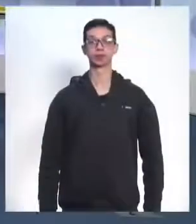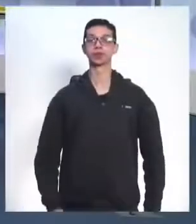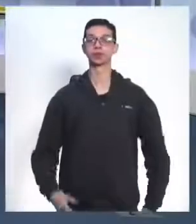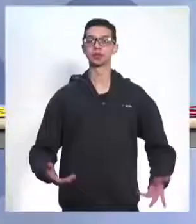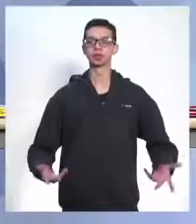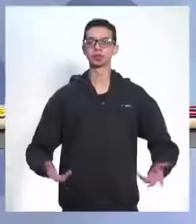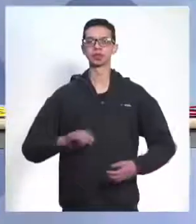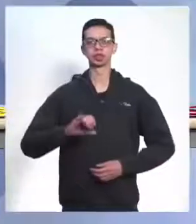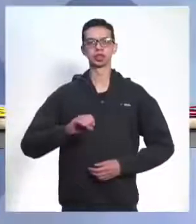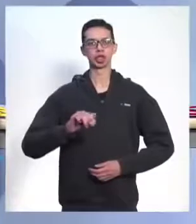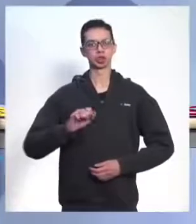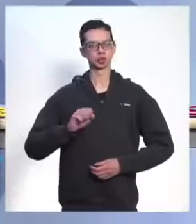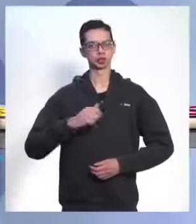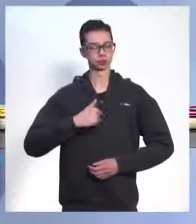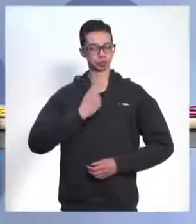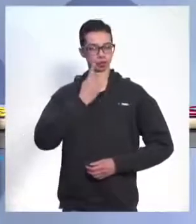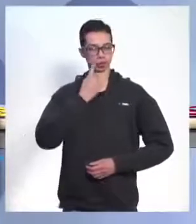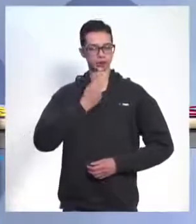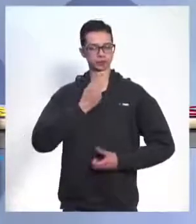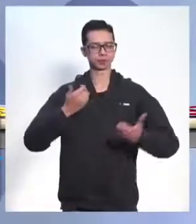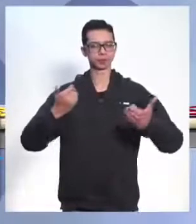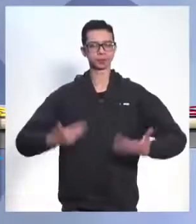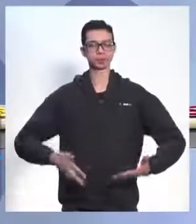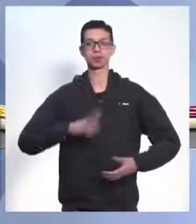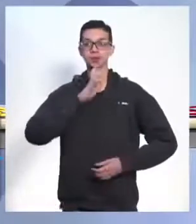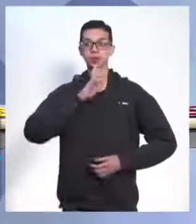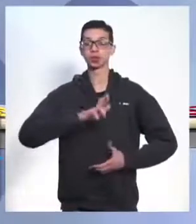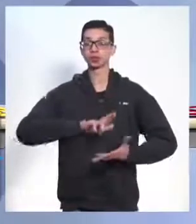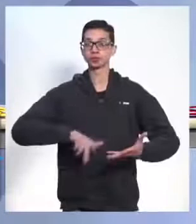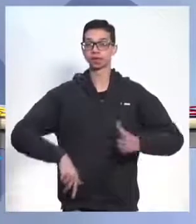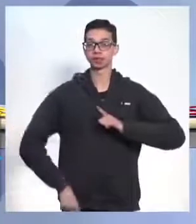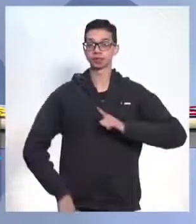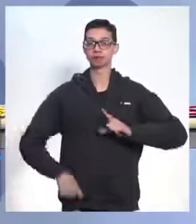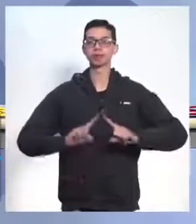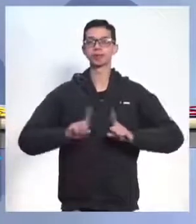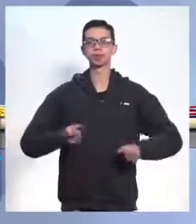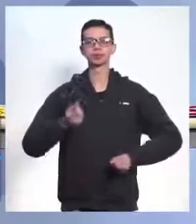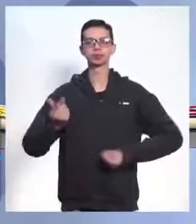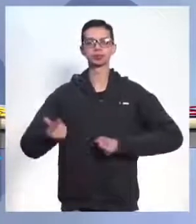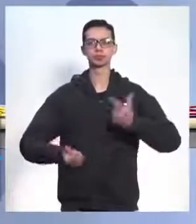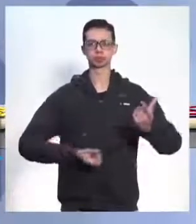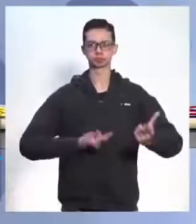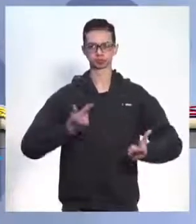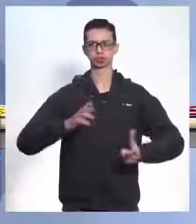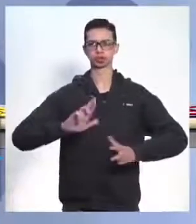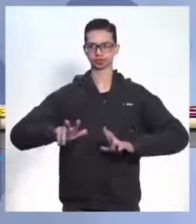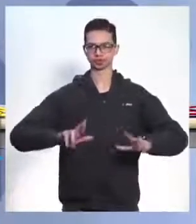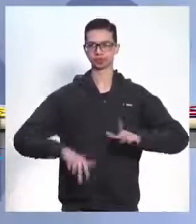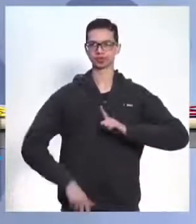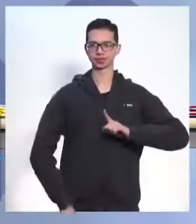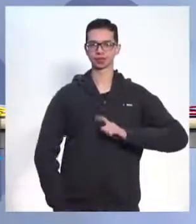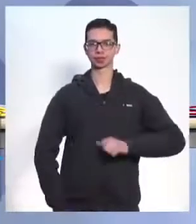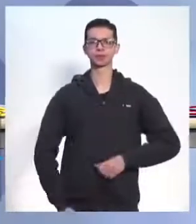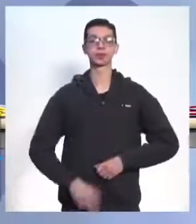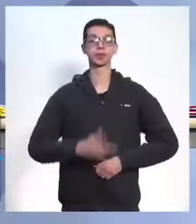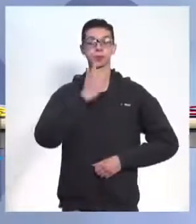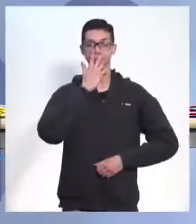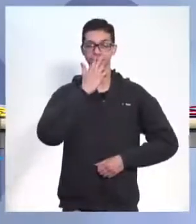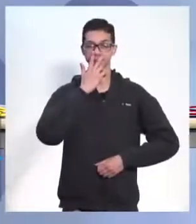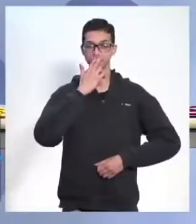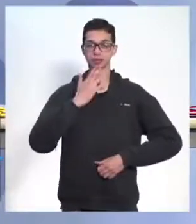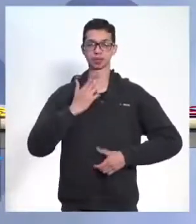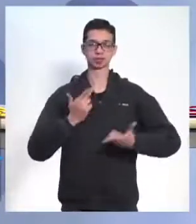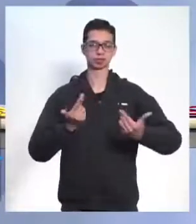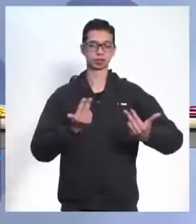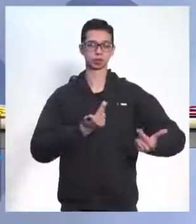Jonas, nós temos várias respostas, mas existem algumas diferenças. Tem uma unanimidade, mas alguns colocaram valores